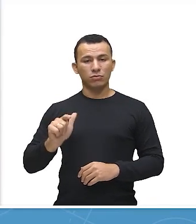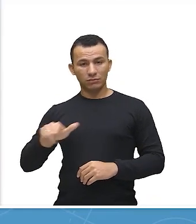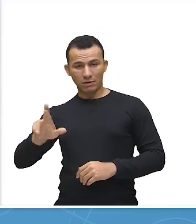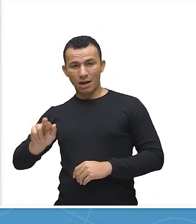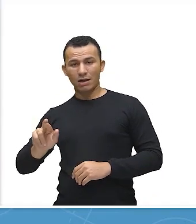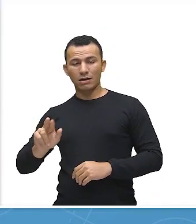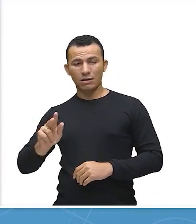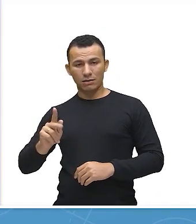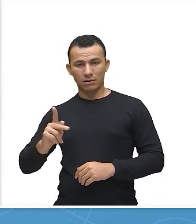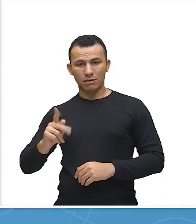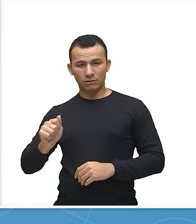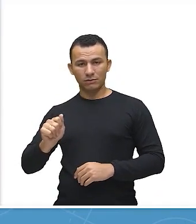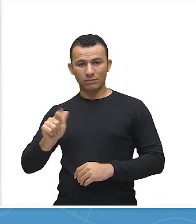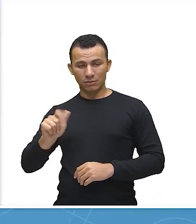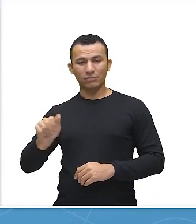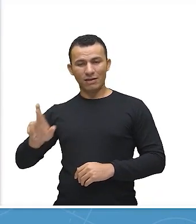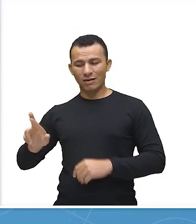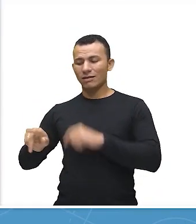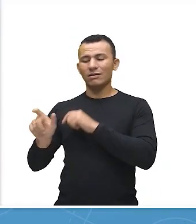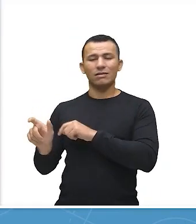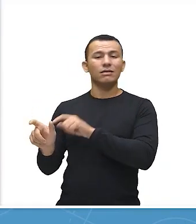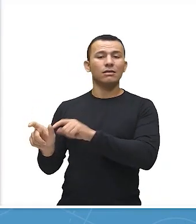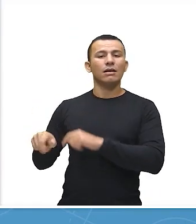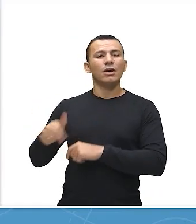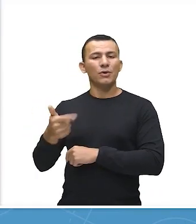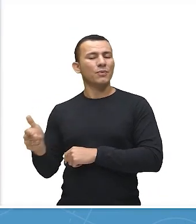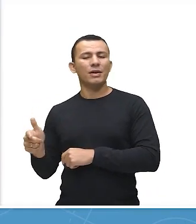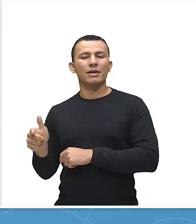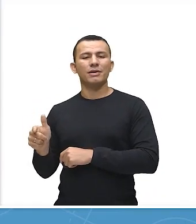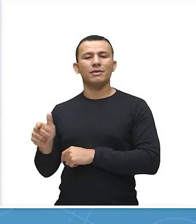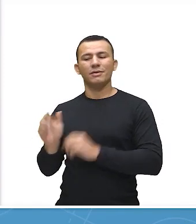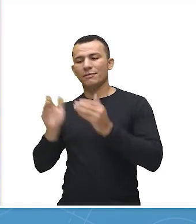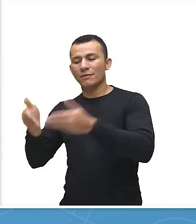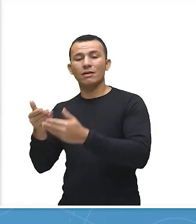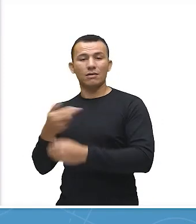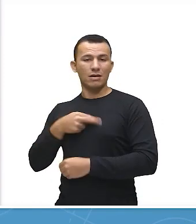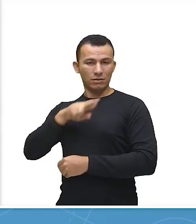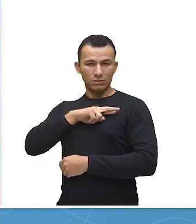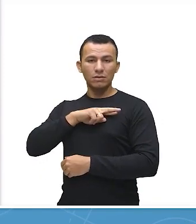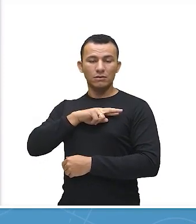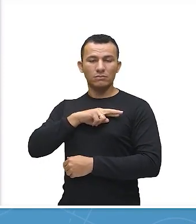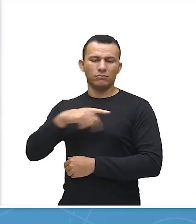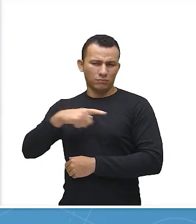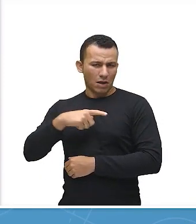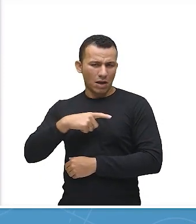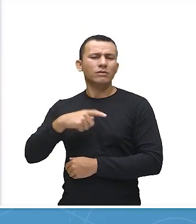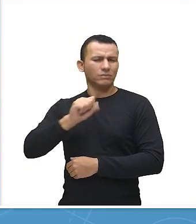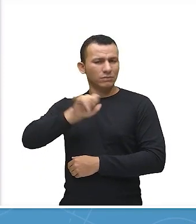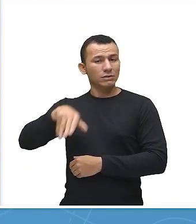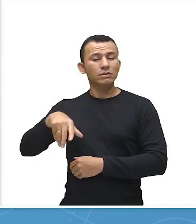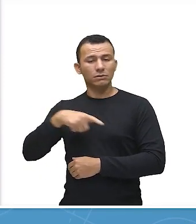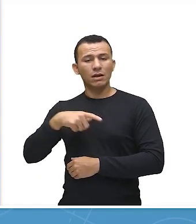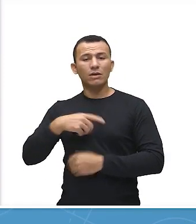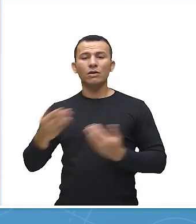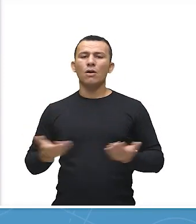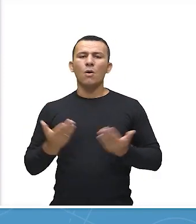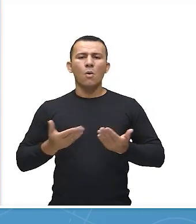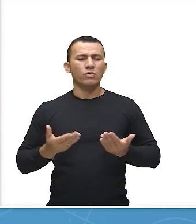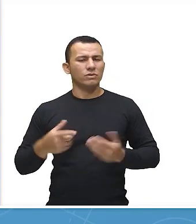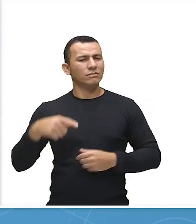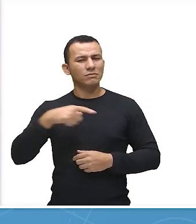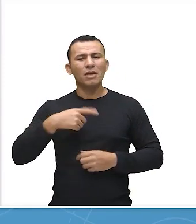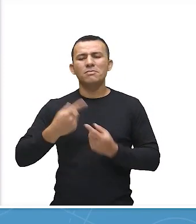cunho religioso, né? Ela não tem a intenção de estar participando, muito pelo contrário, ela faz representações nas